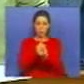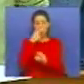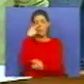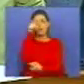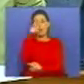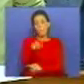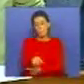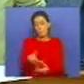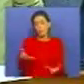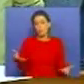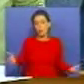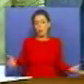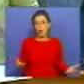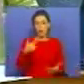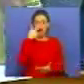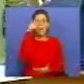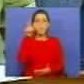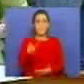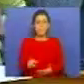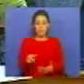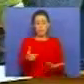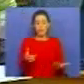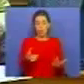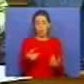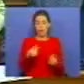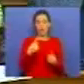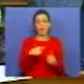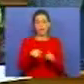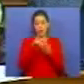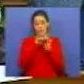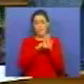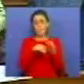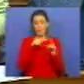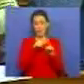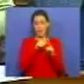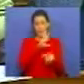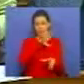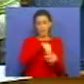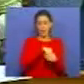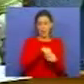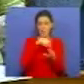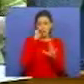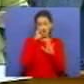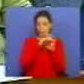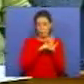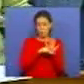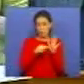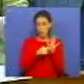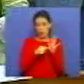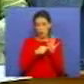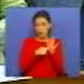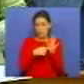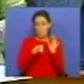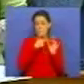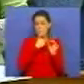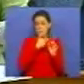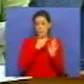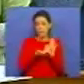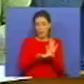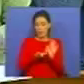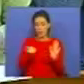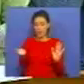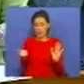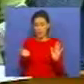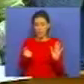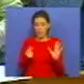da pessoa que, neste caso, ou da pessoa que é beneficiária do programa, quando o programa ou as medidas são retiradas